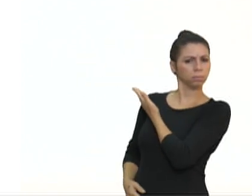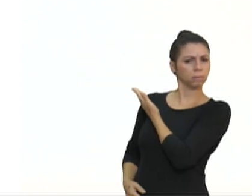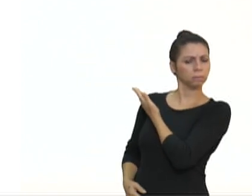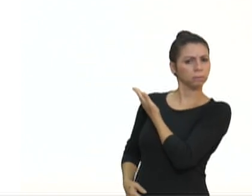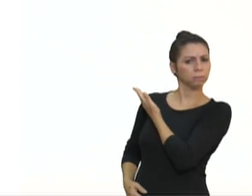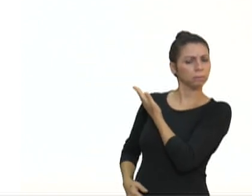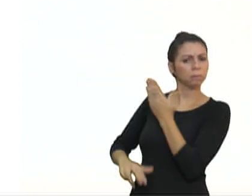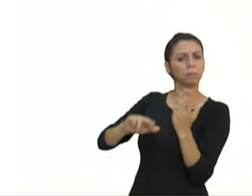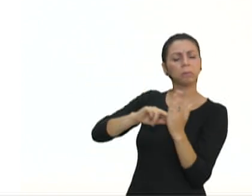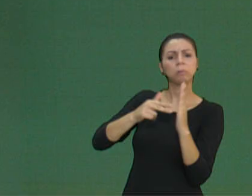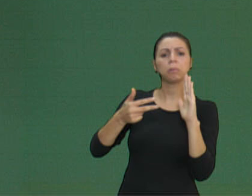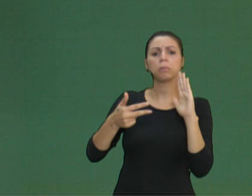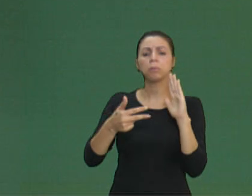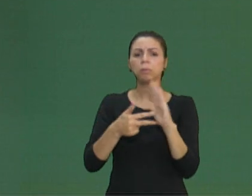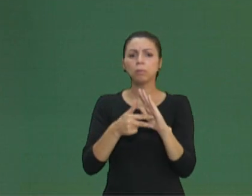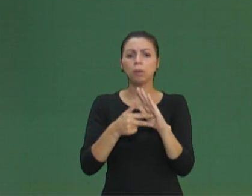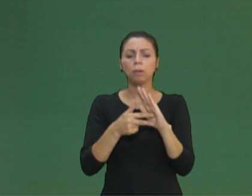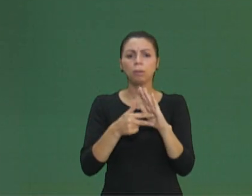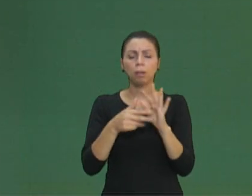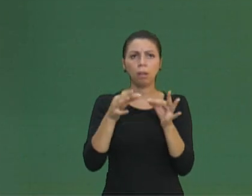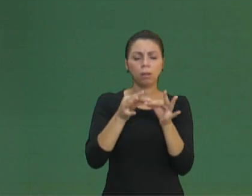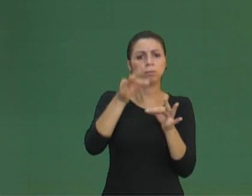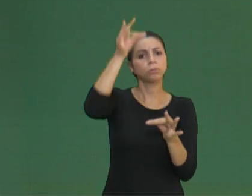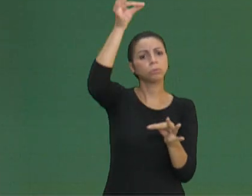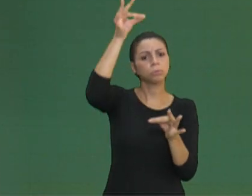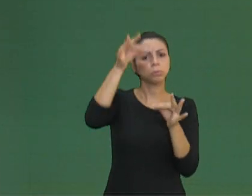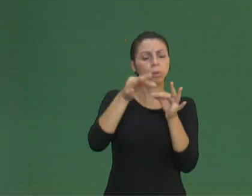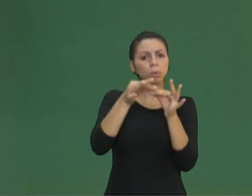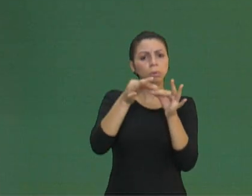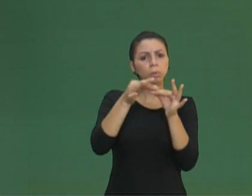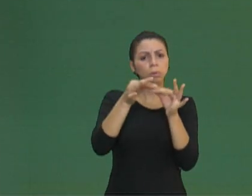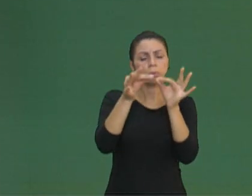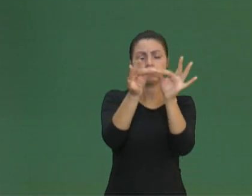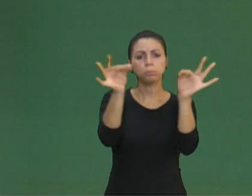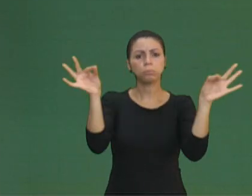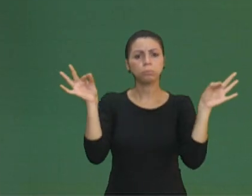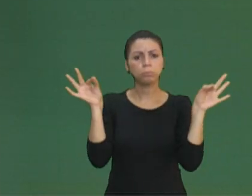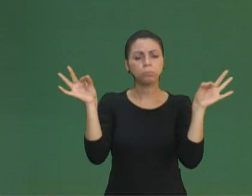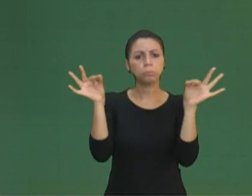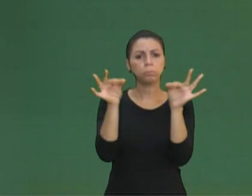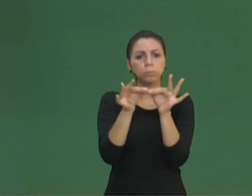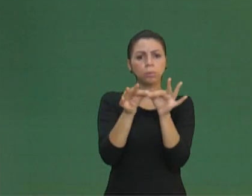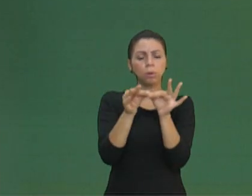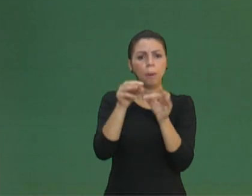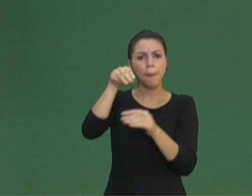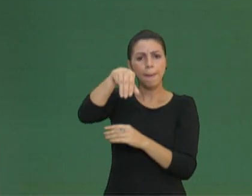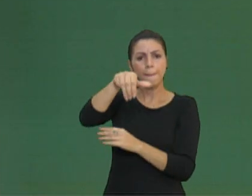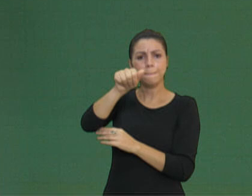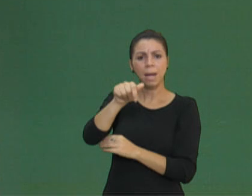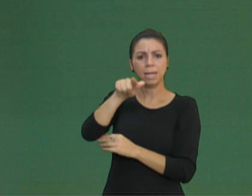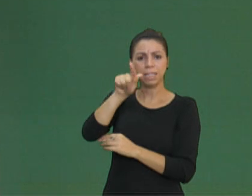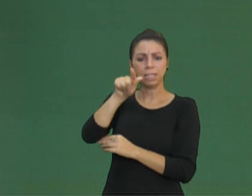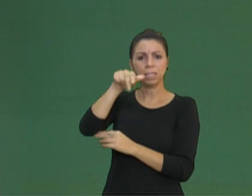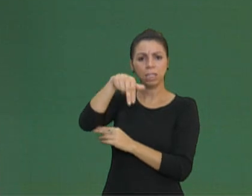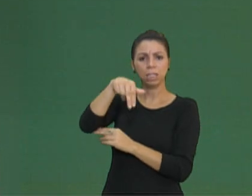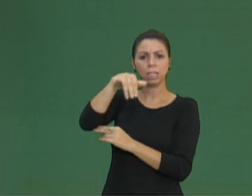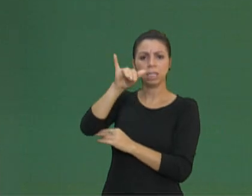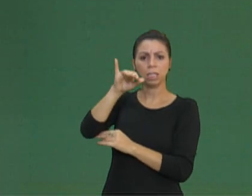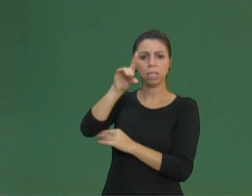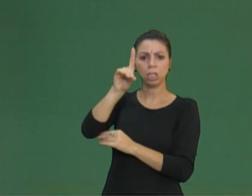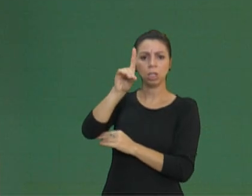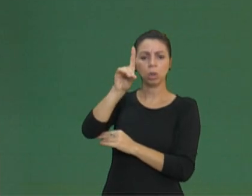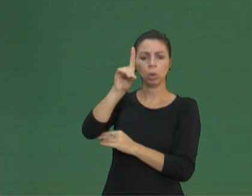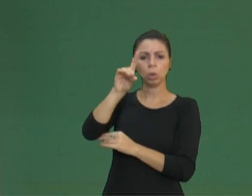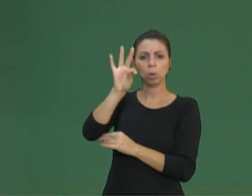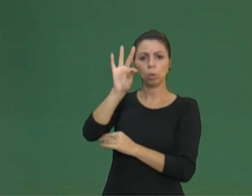refere ao quê? À altitude? À latitude? À magnitude ou à amplitude? Essa tá